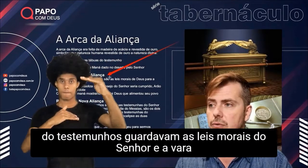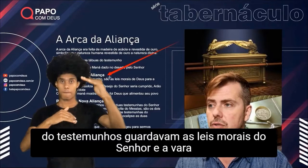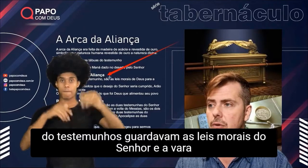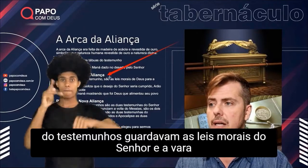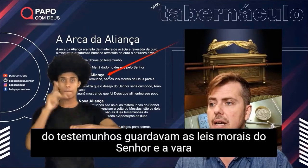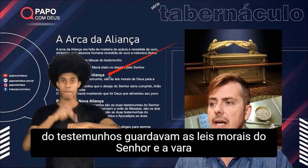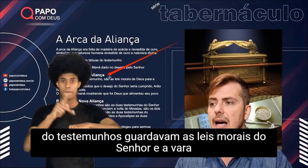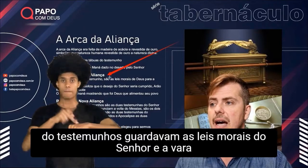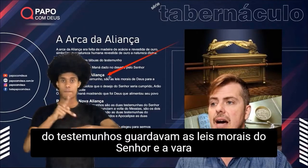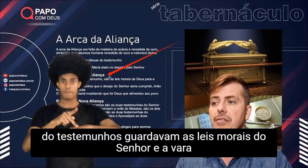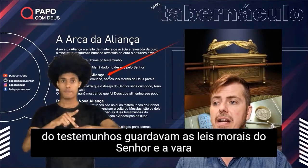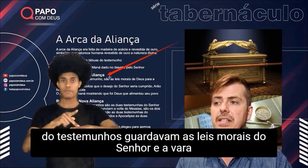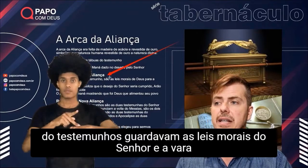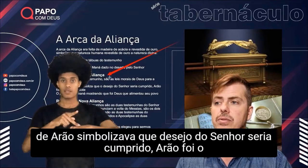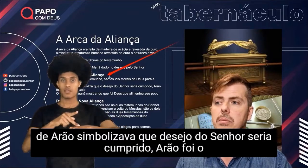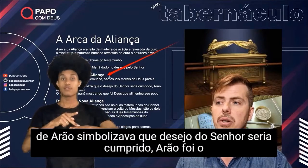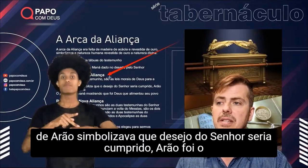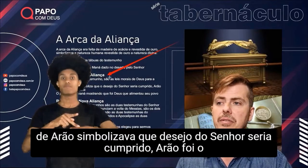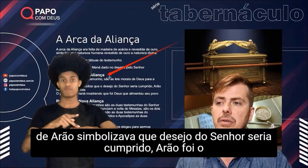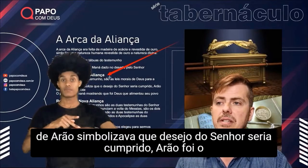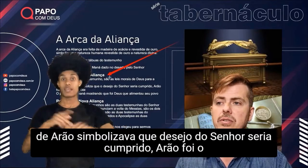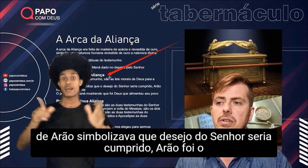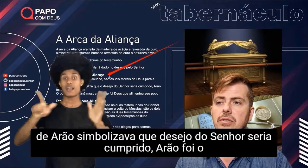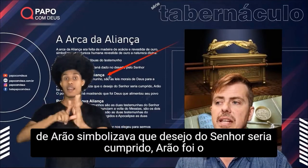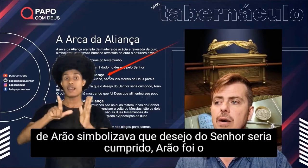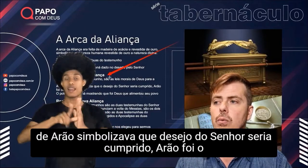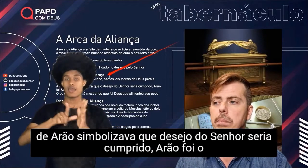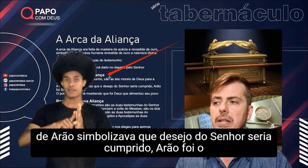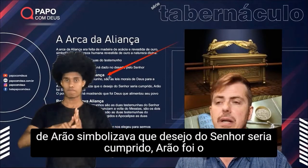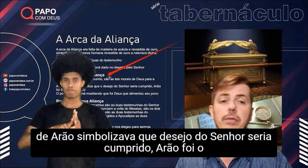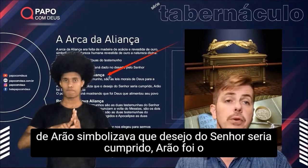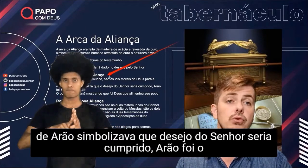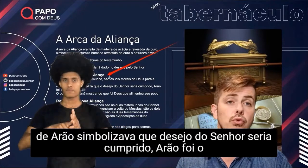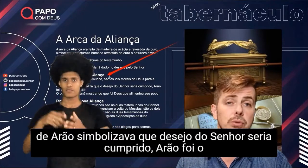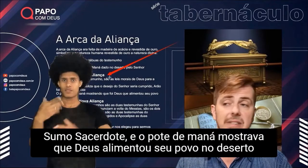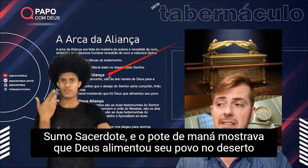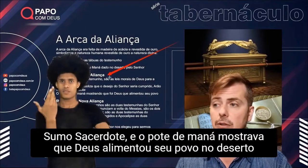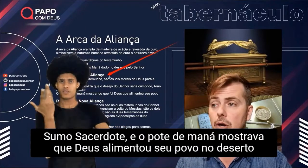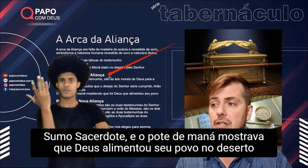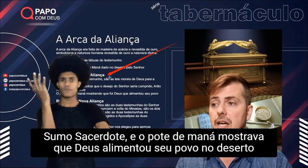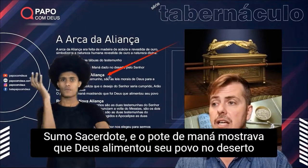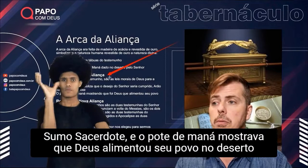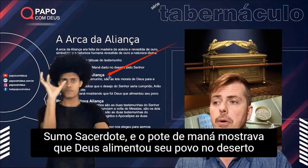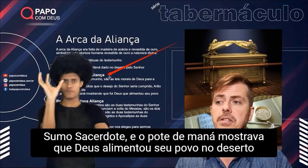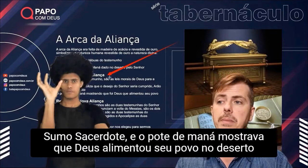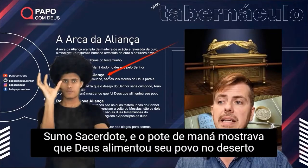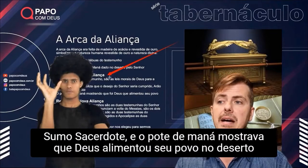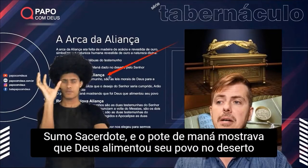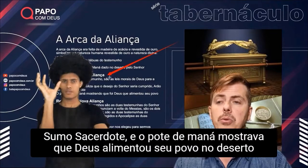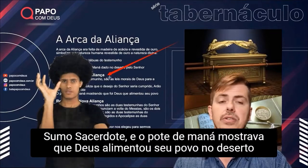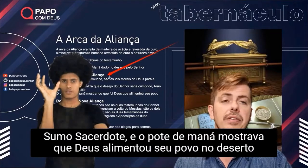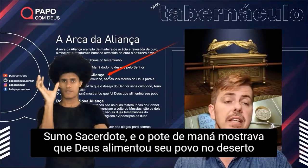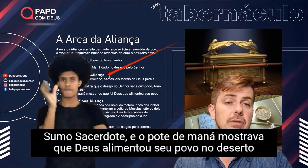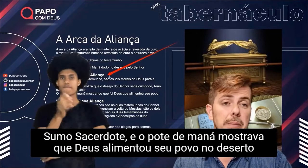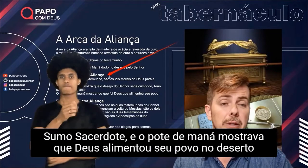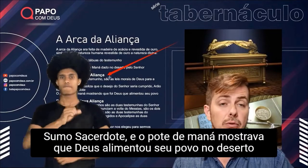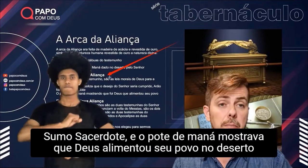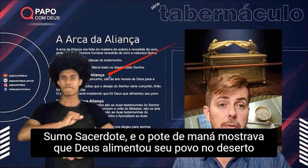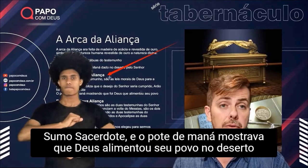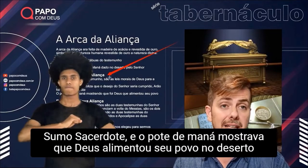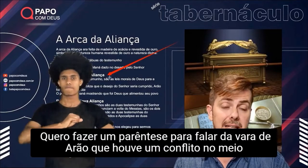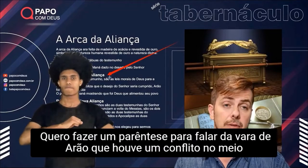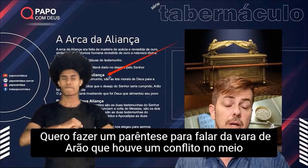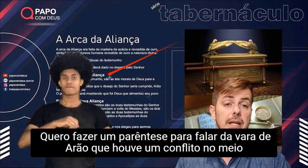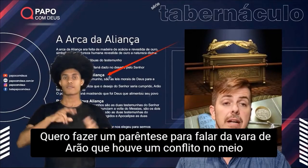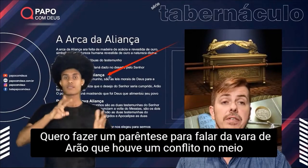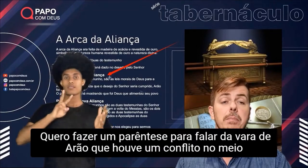leis morais do Senhor. A vara de Arão simbolizava que o desejo do Senhor seria cumprido. Arão foi o sumo sacerdote. E o pote de maná mostrava que Deus alimentou o seu